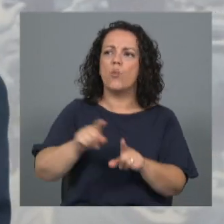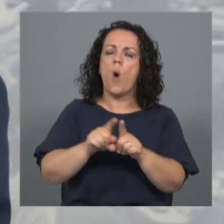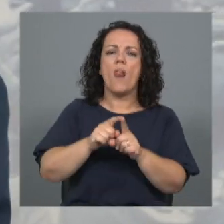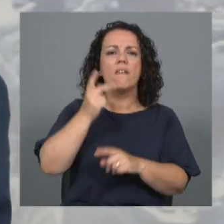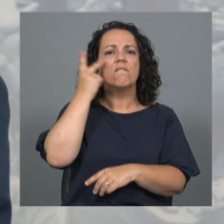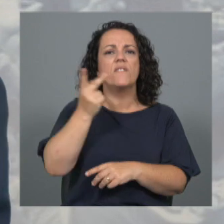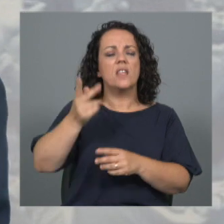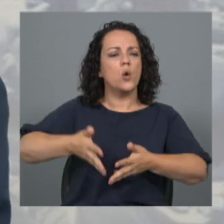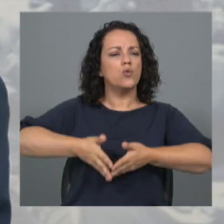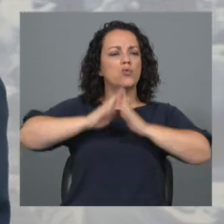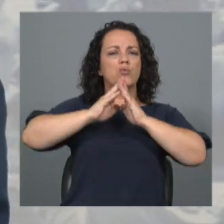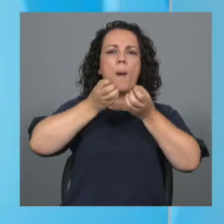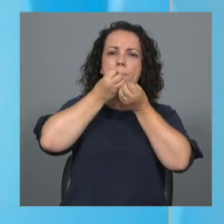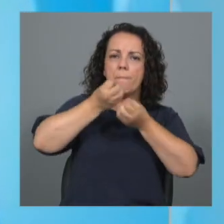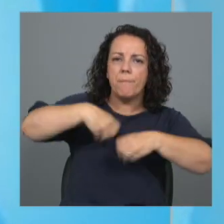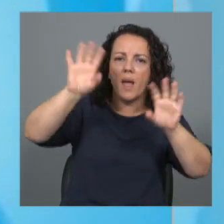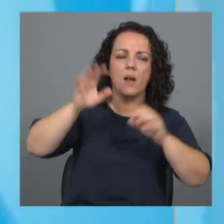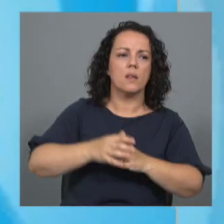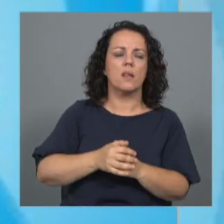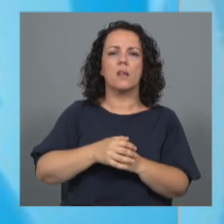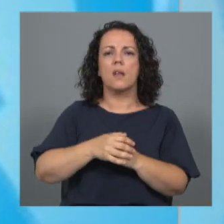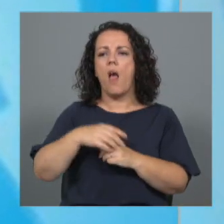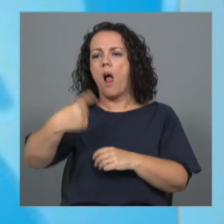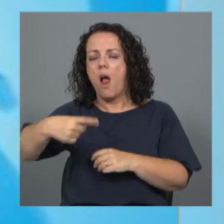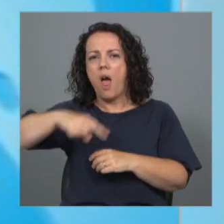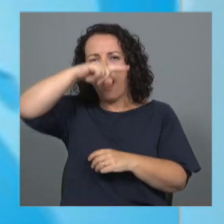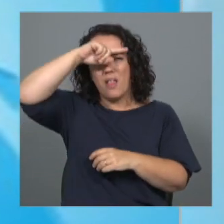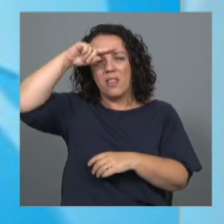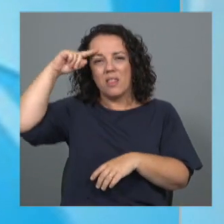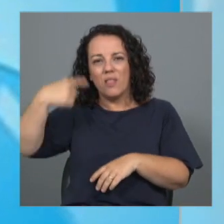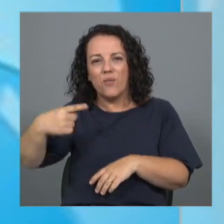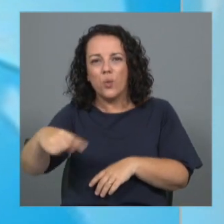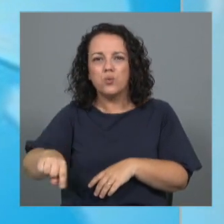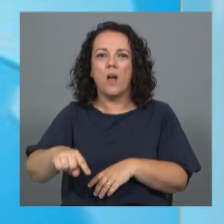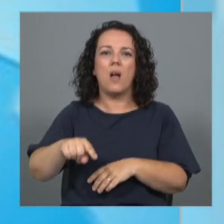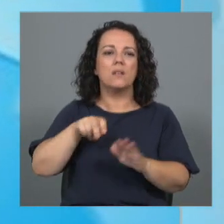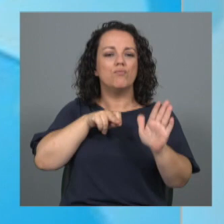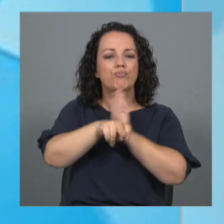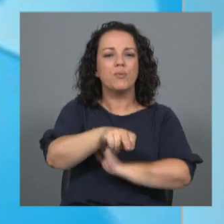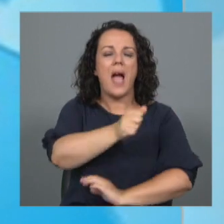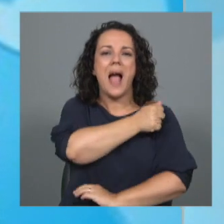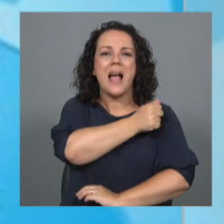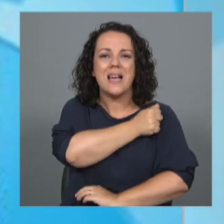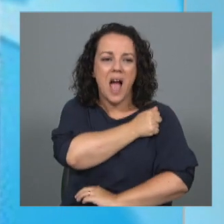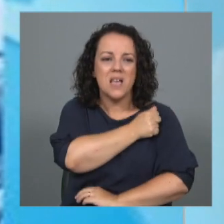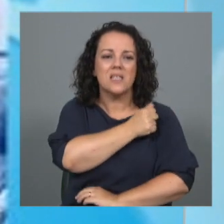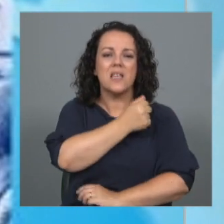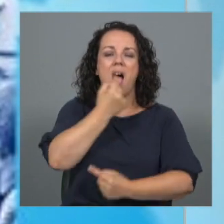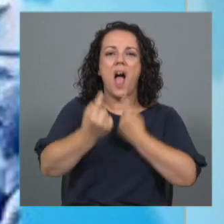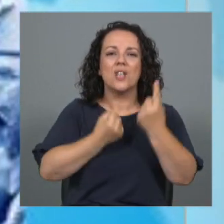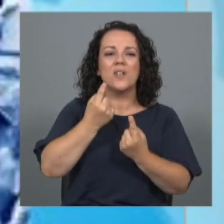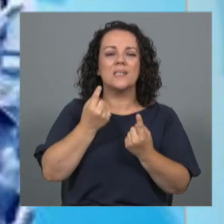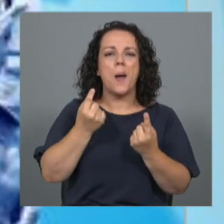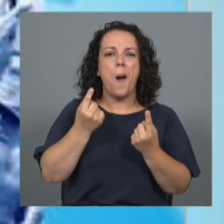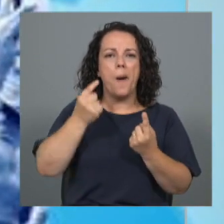E terão dificuldades também mesmo na utilização de uma habitação, precisam às vezes de determinados apoios